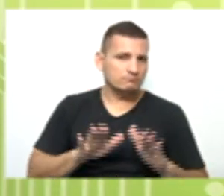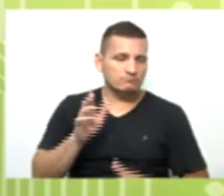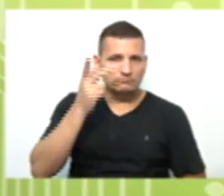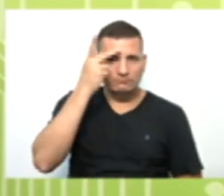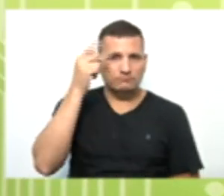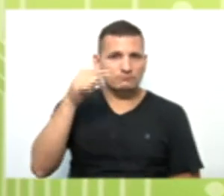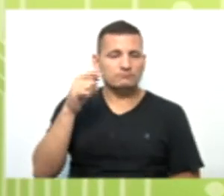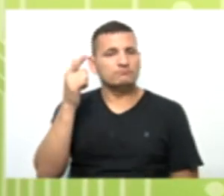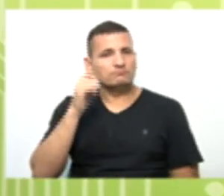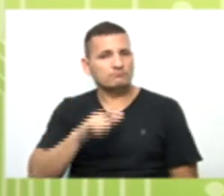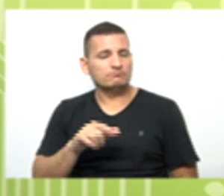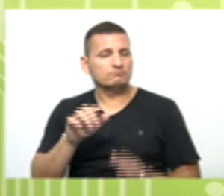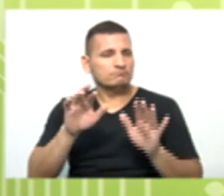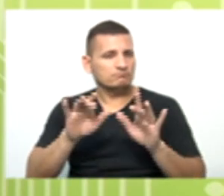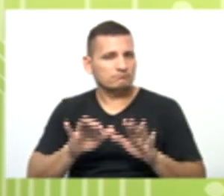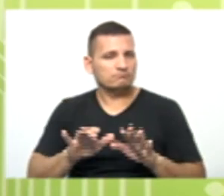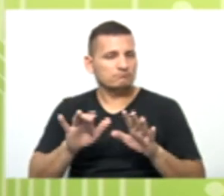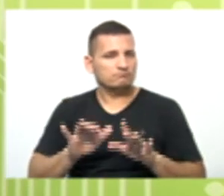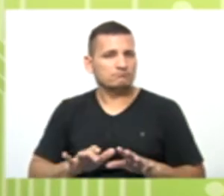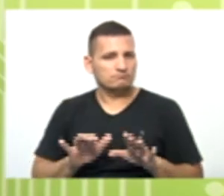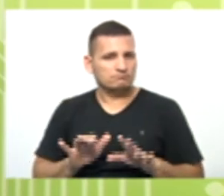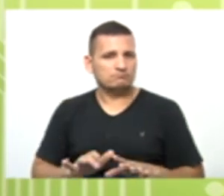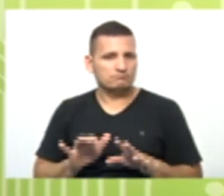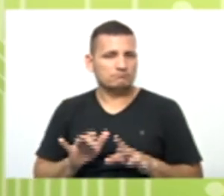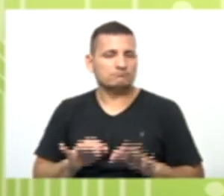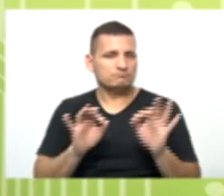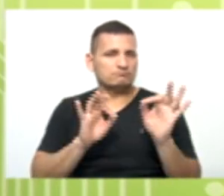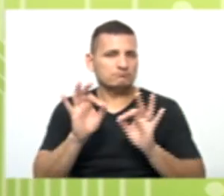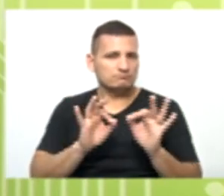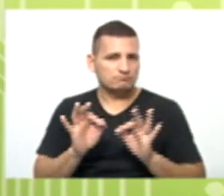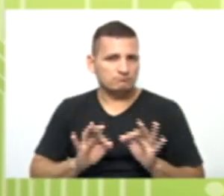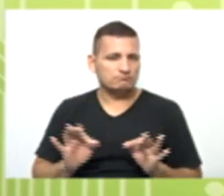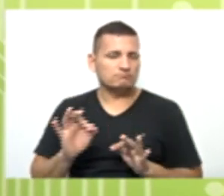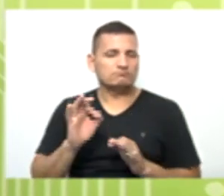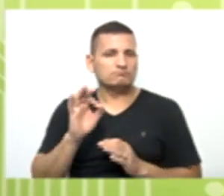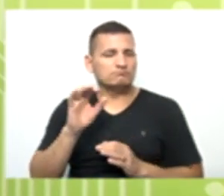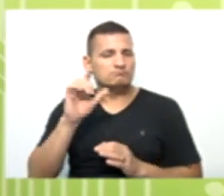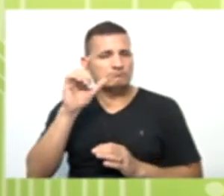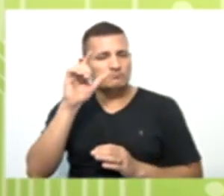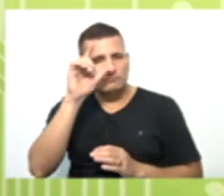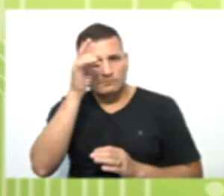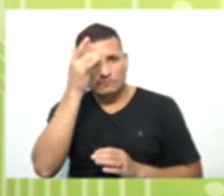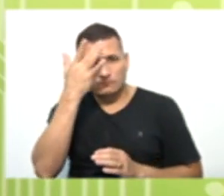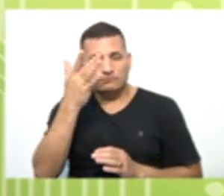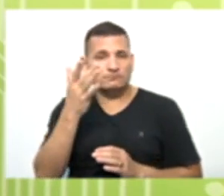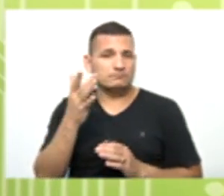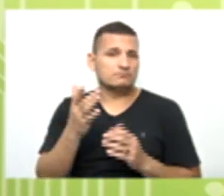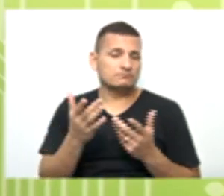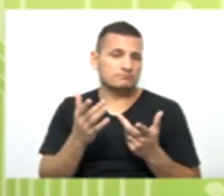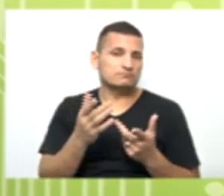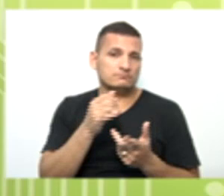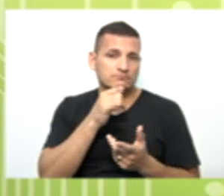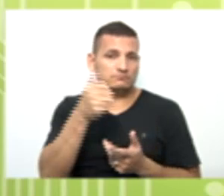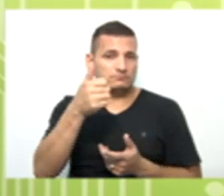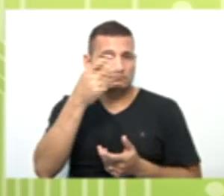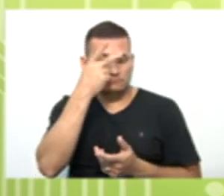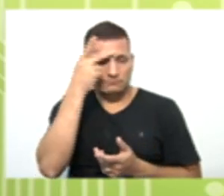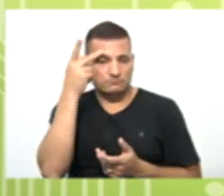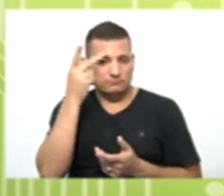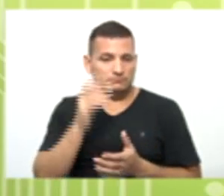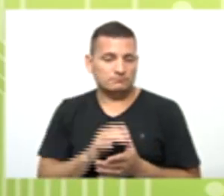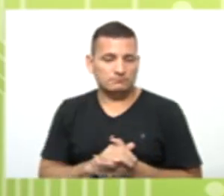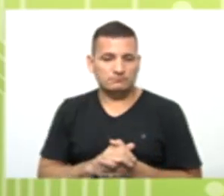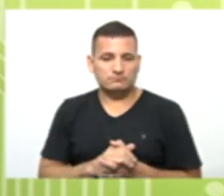você consegue desenvolvê-lo de uma forma menos difícil se for na primeira pessoa, né? Mas se você tem